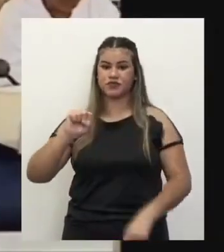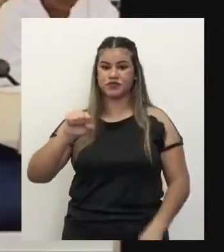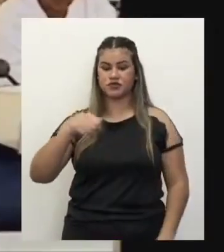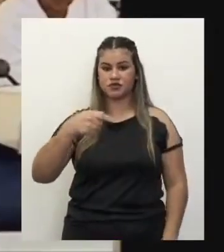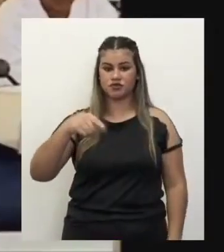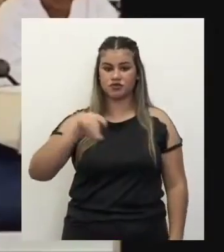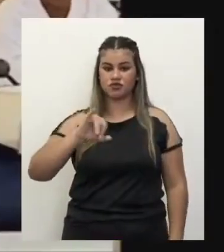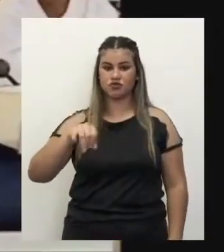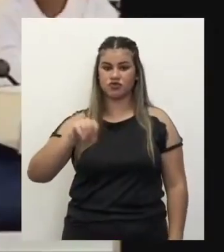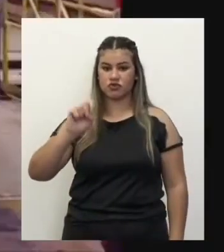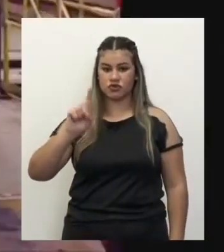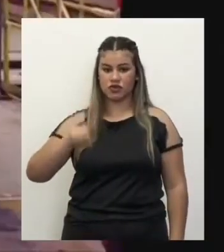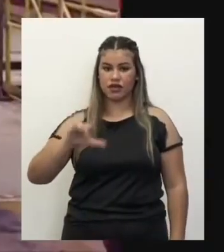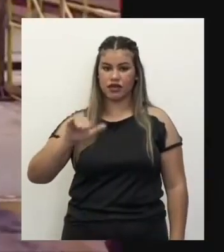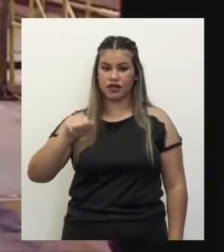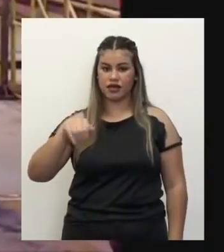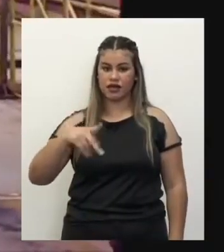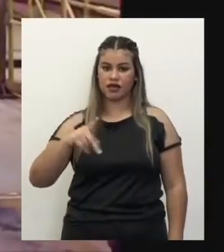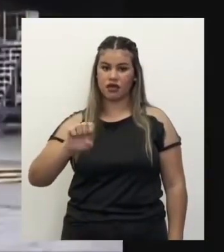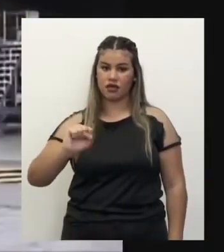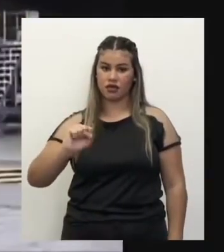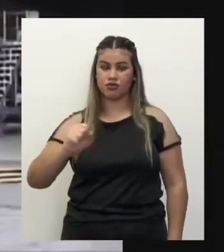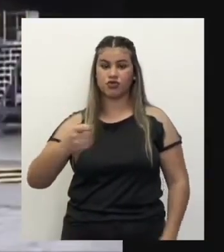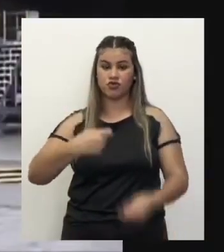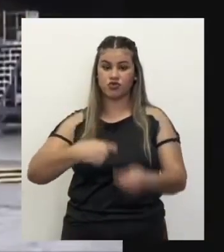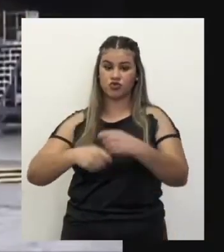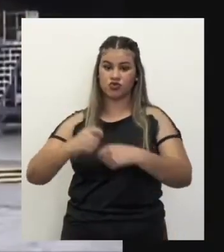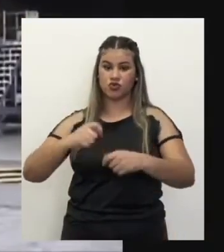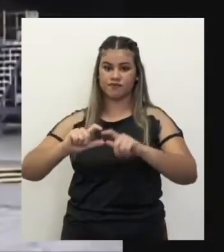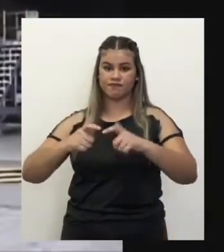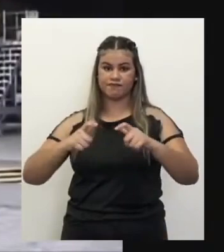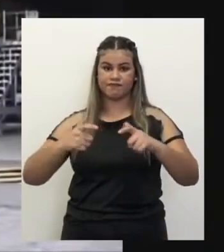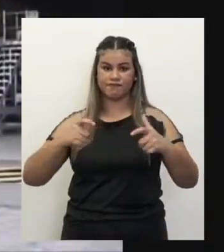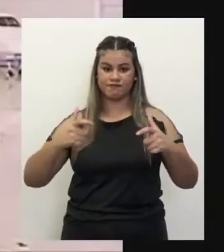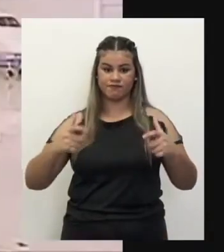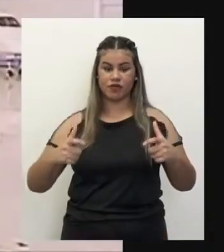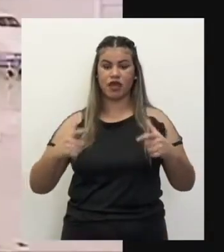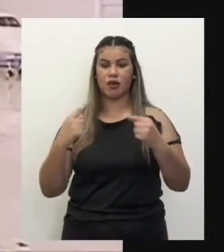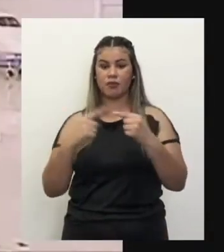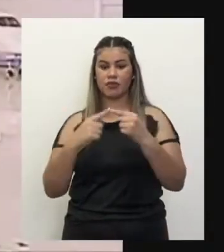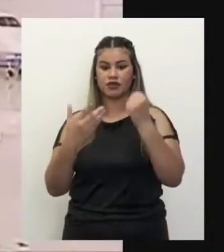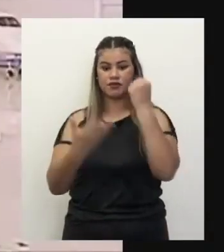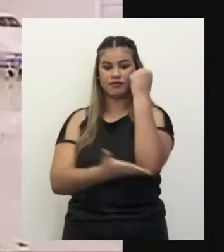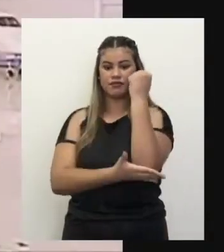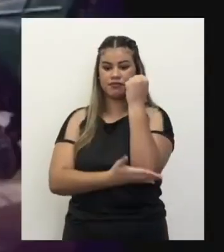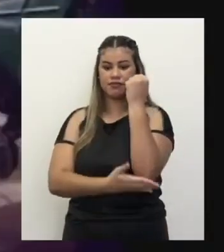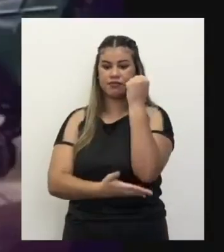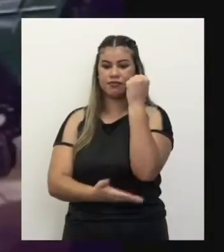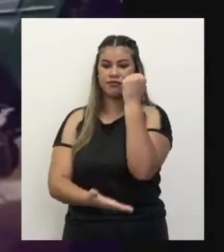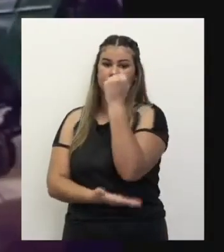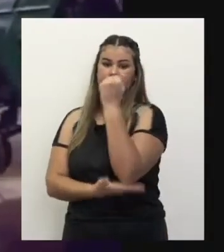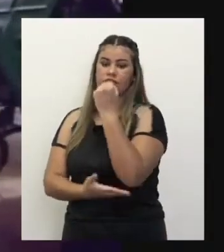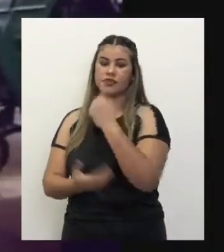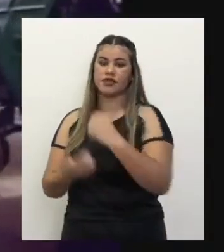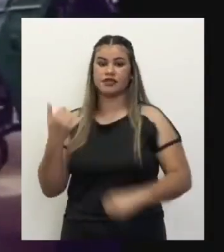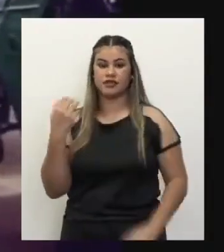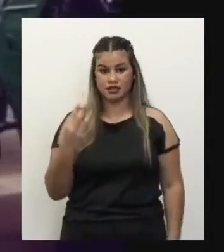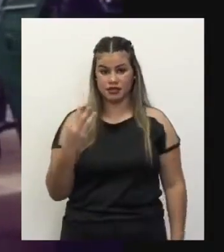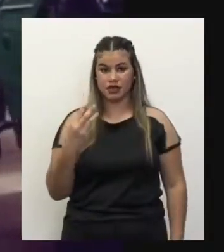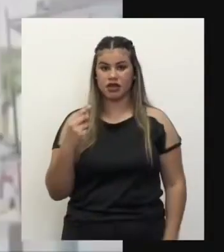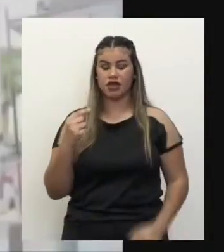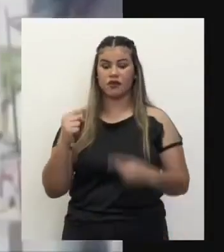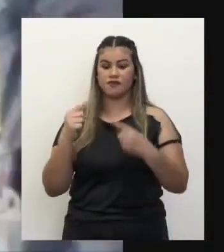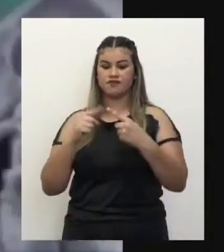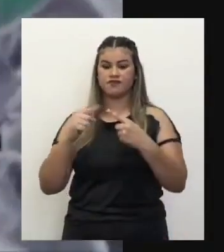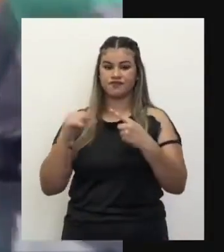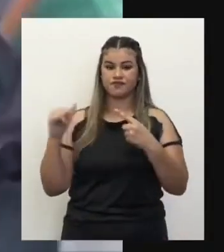a diversificação da economia de São José dos Campos. Ela está centrada em 3 pilares: a indústria aeronáutica, a indústria